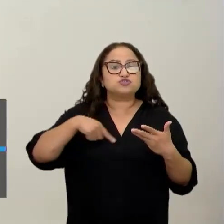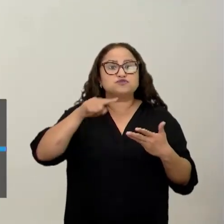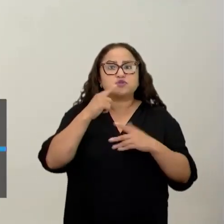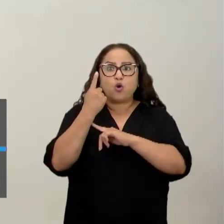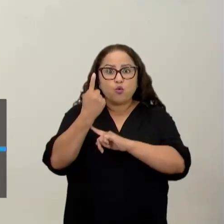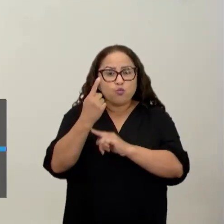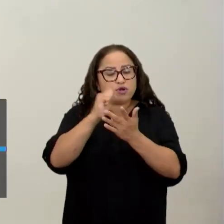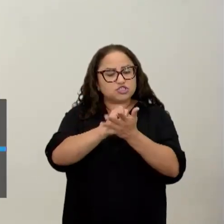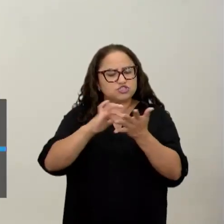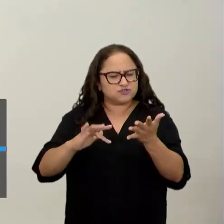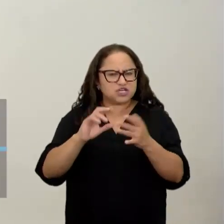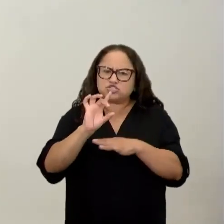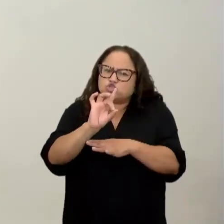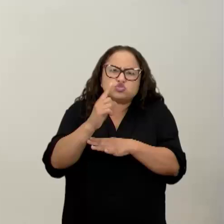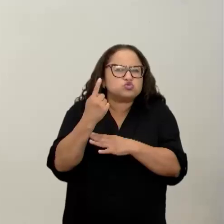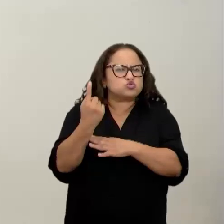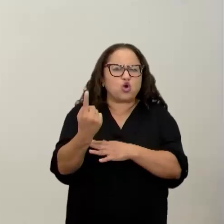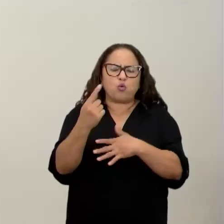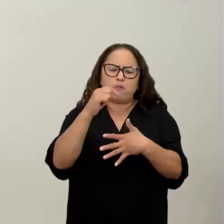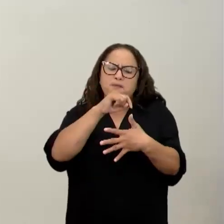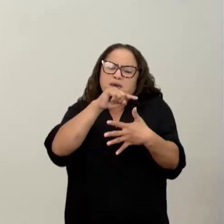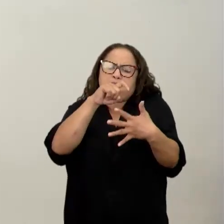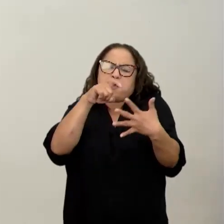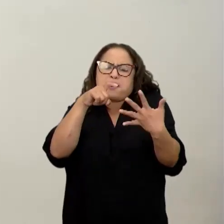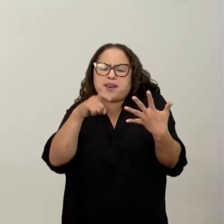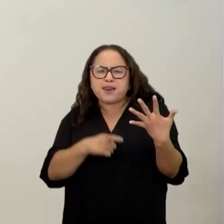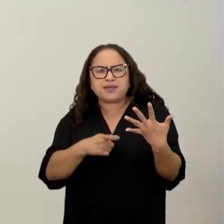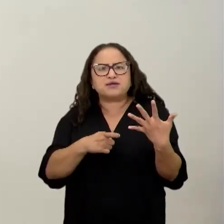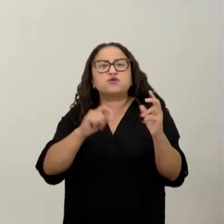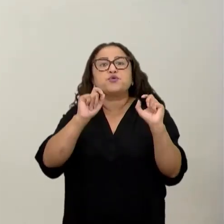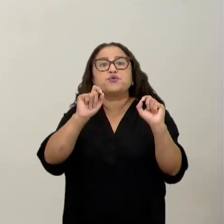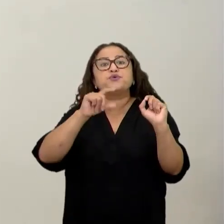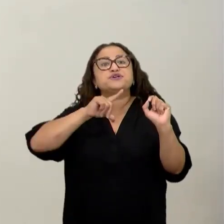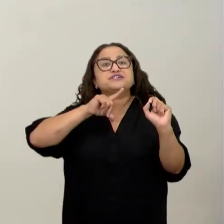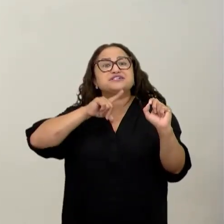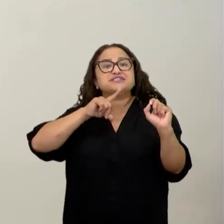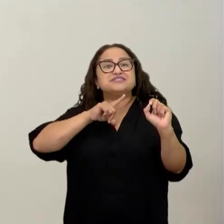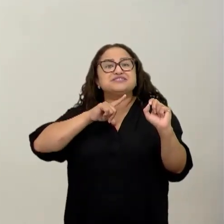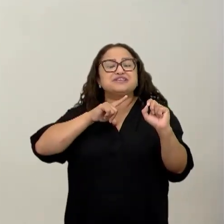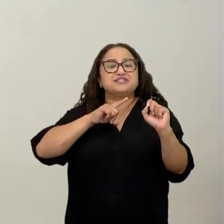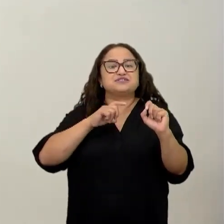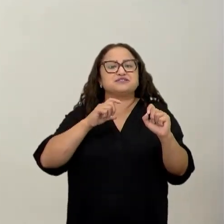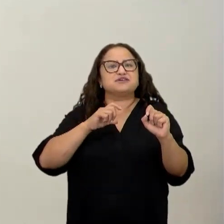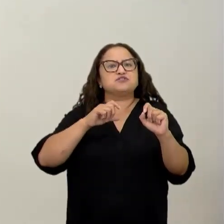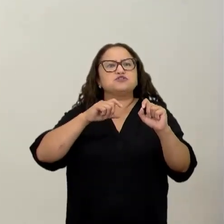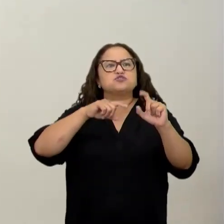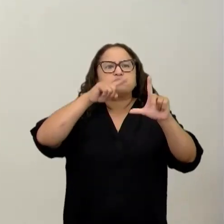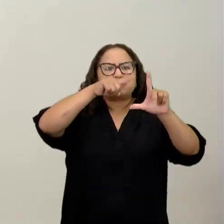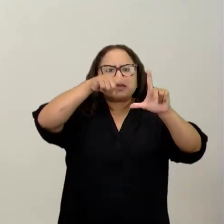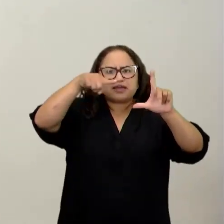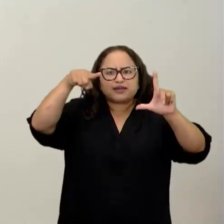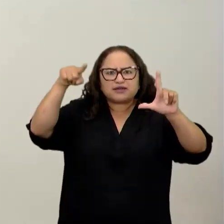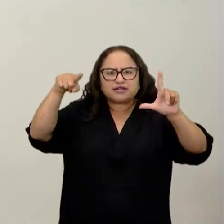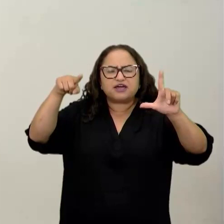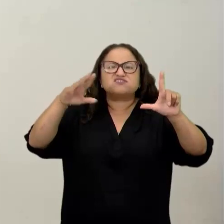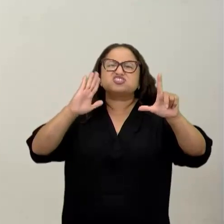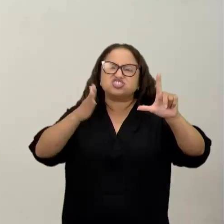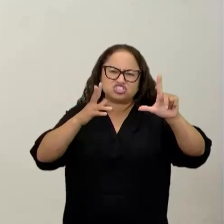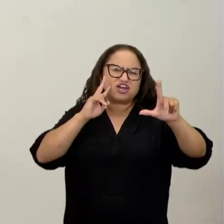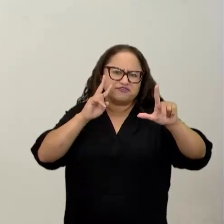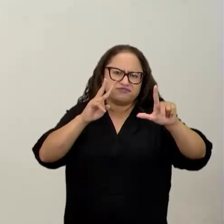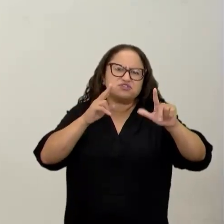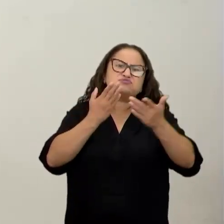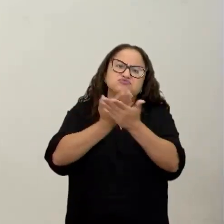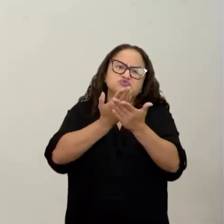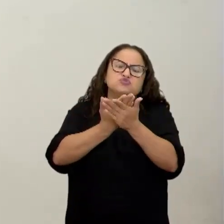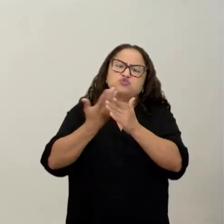exercício apenas um tá bem detalhadamente sobre gráfico de função a gente já viu em outras aulas aí nas reprises e